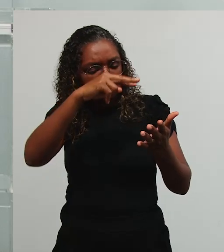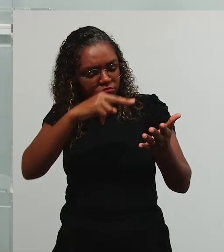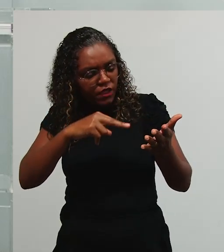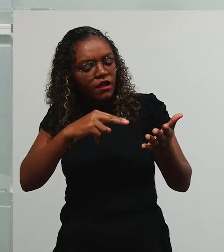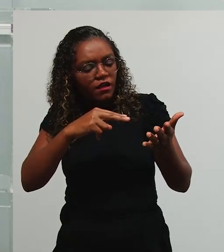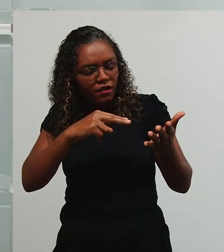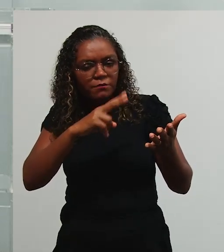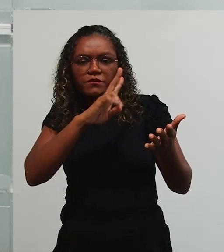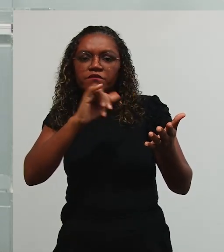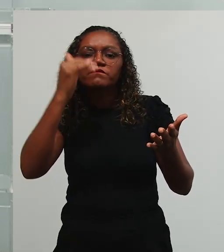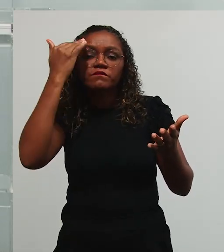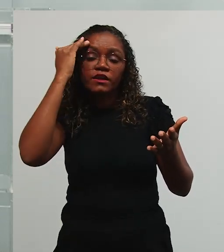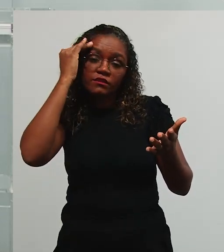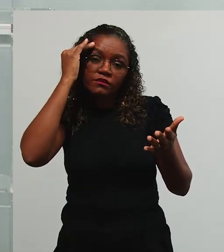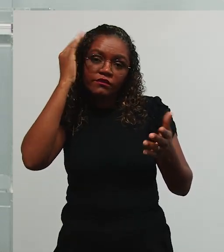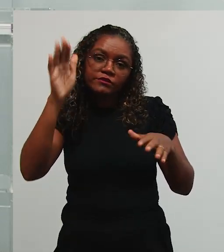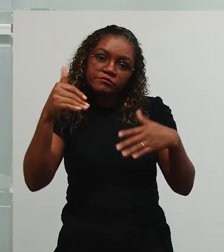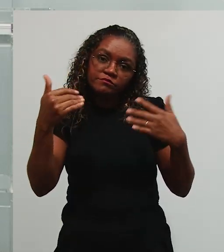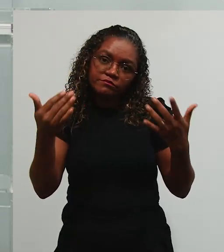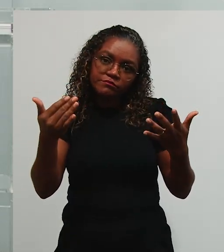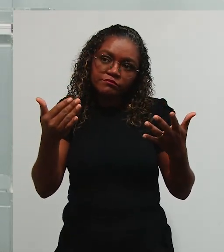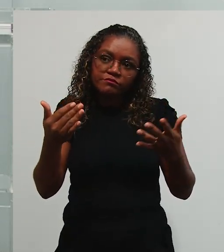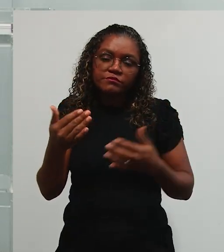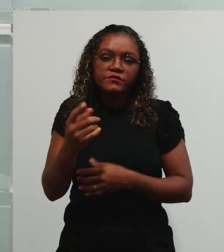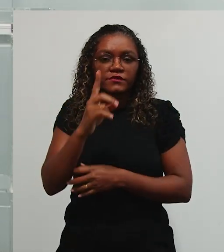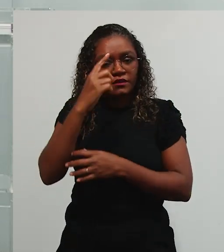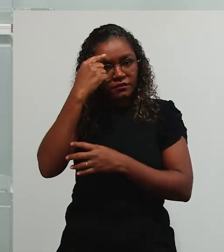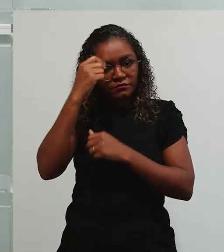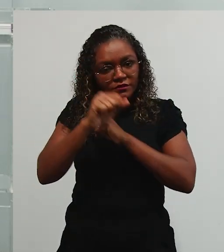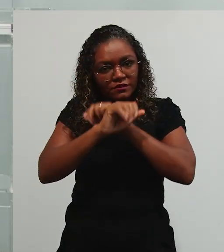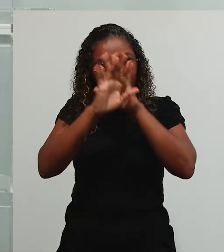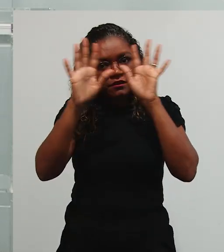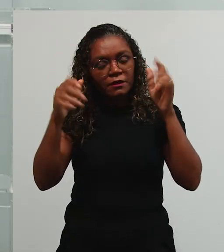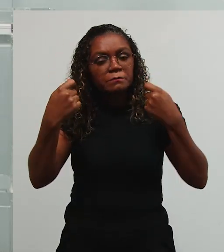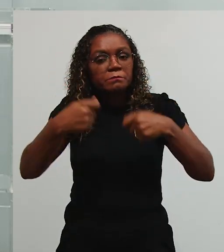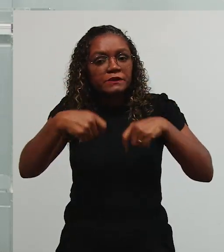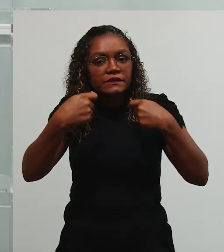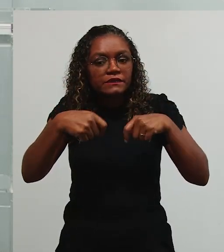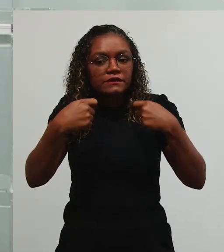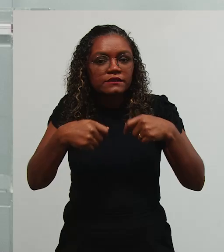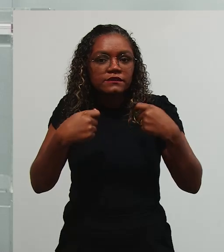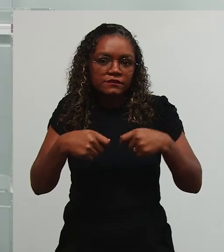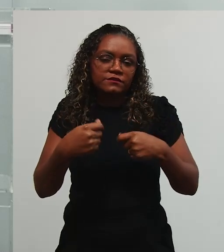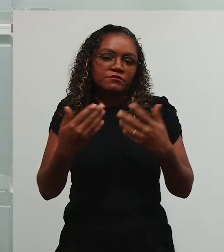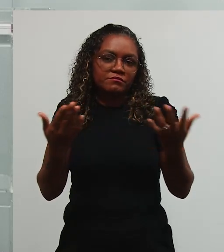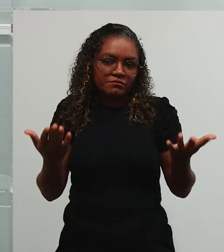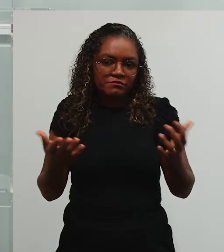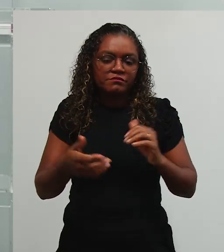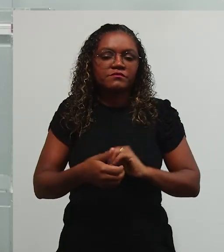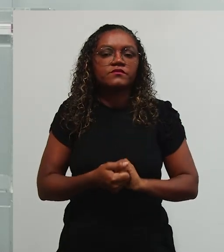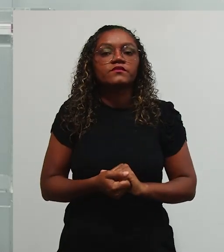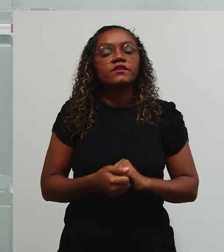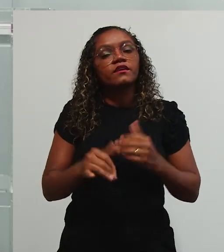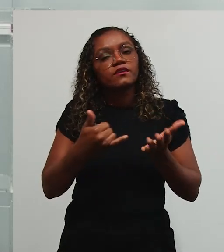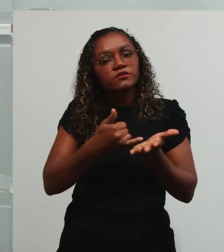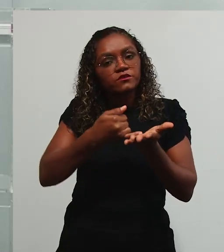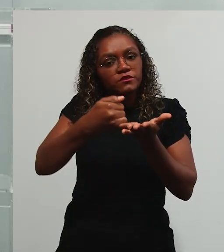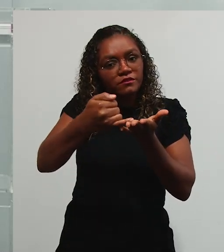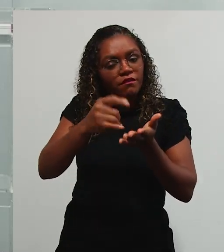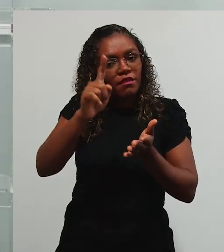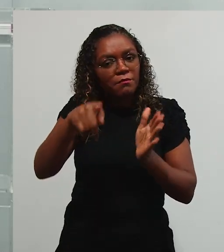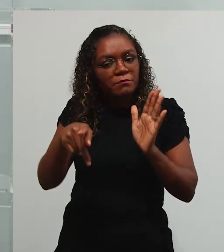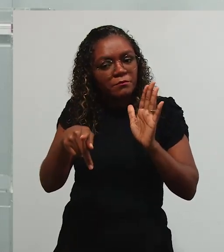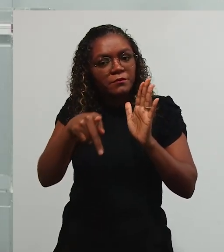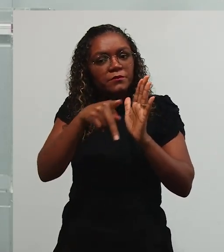escrito para alguém ler. Então, esse alguém que vai ler o seu material, ele precisa ser situado. E é a introdução que vai